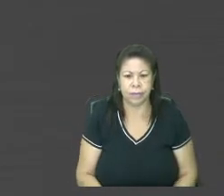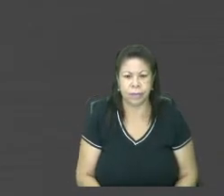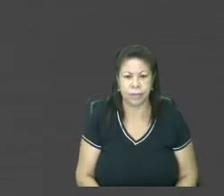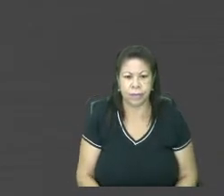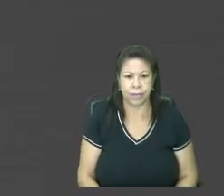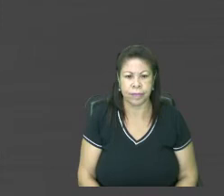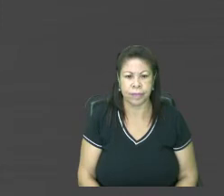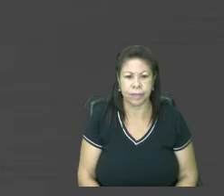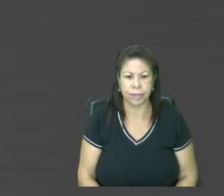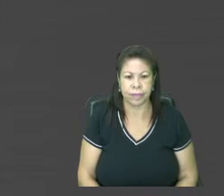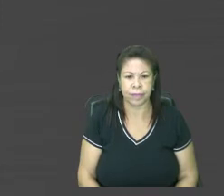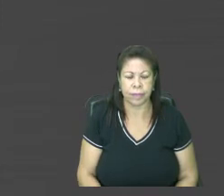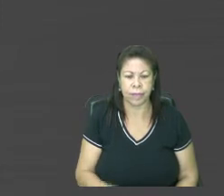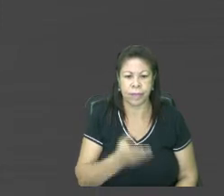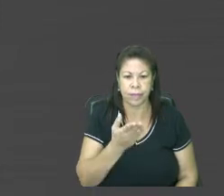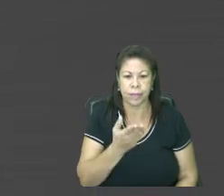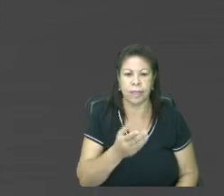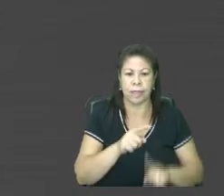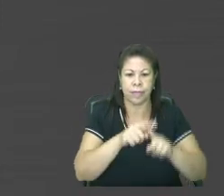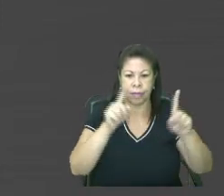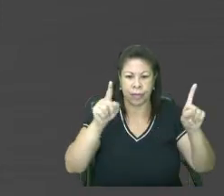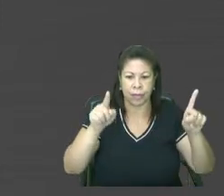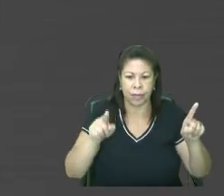E aqui desculpa.